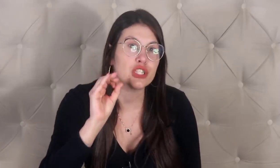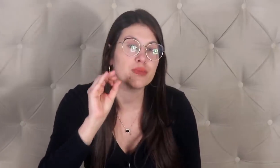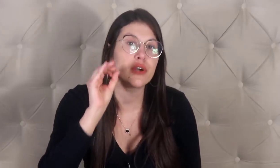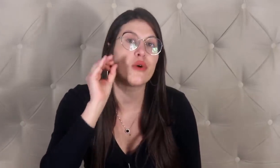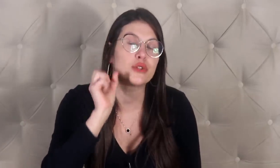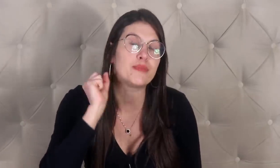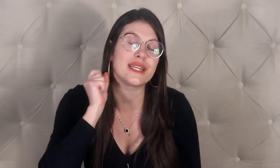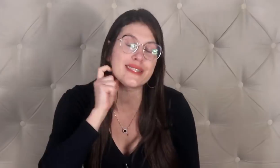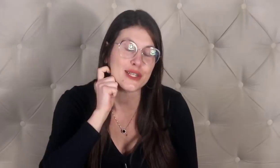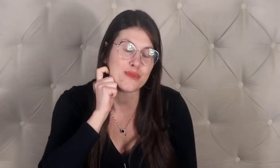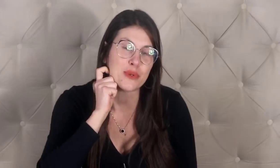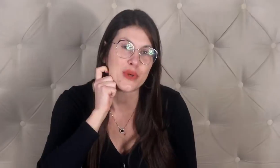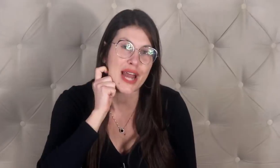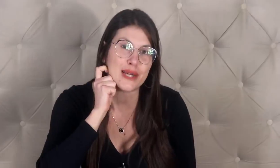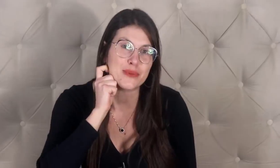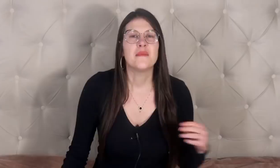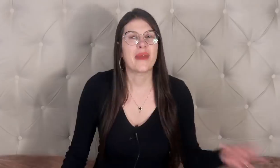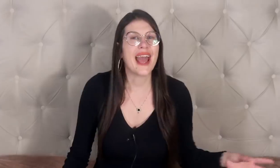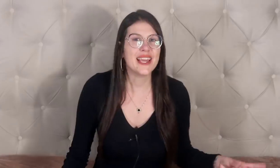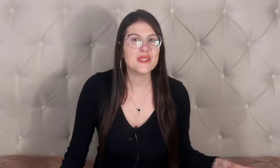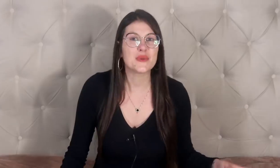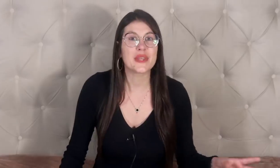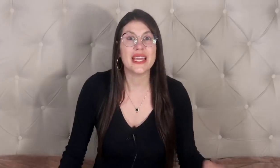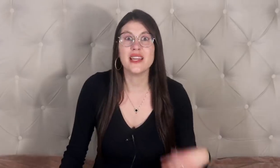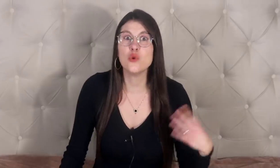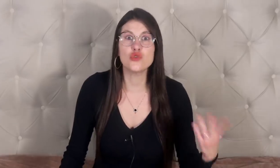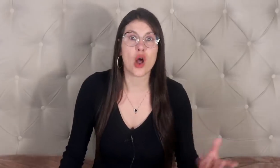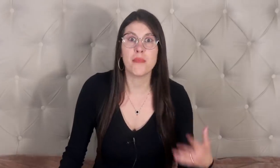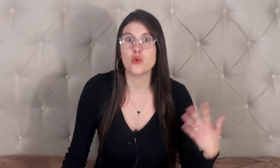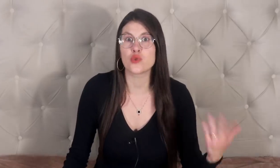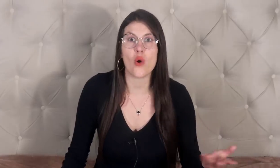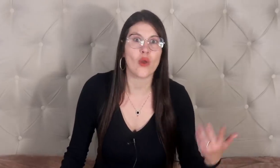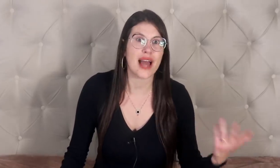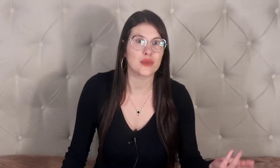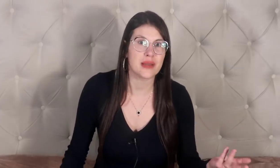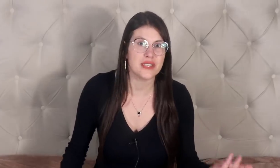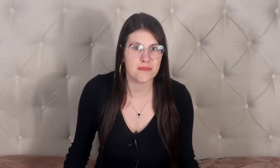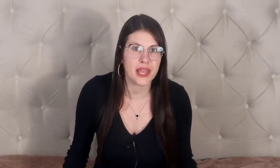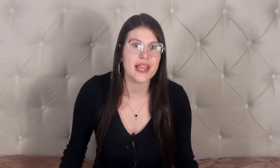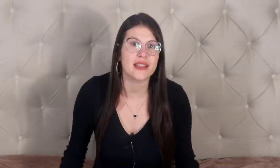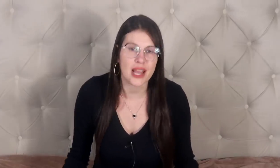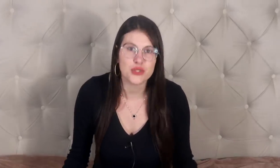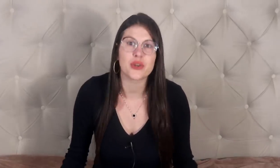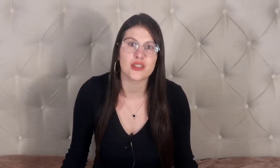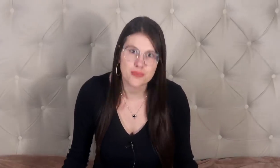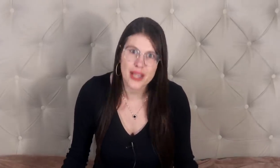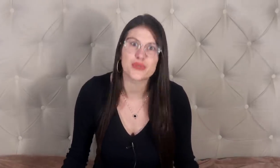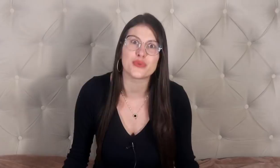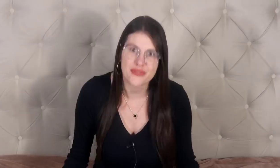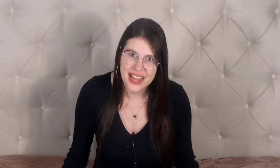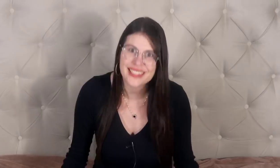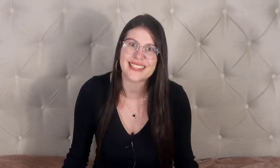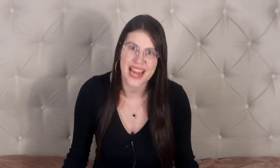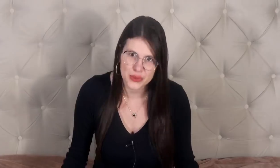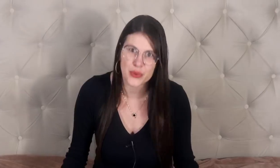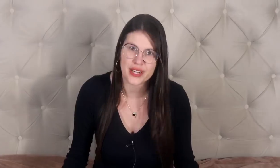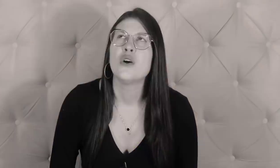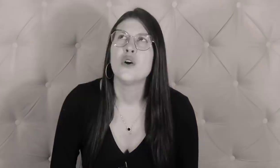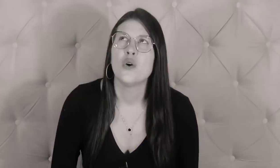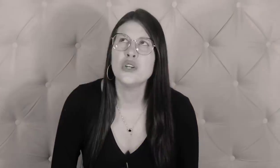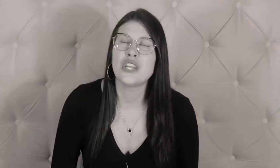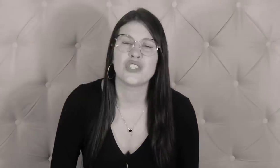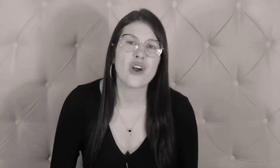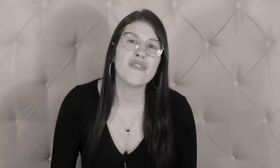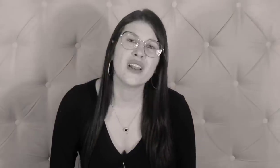de impeachment contra o presidente Bolsonaro. Pra isso, Kim não só pousou ao lado da Miss Pig, que tá jurando de pé junto que vai ser